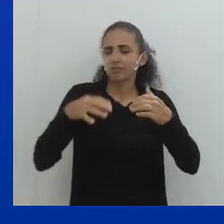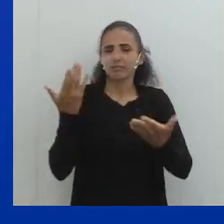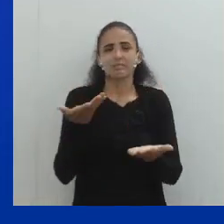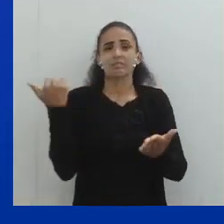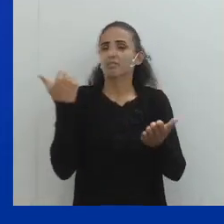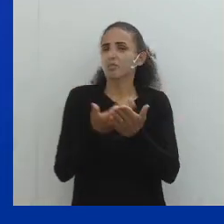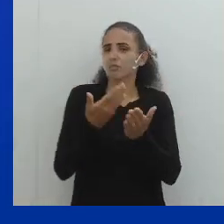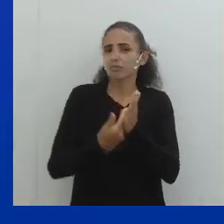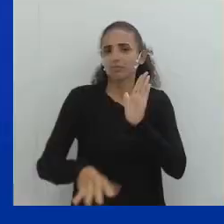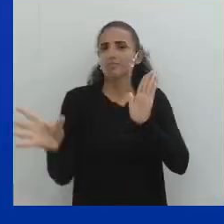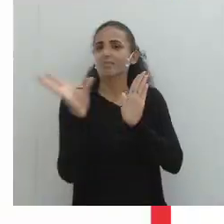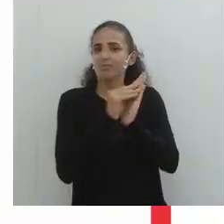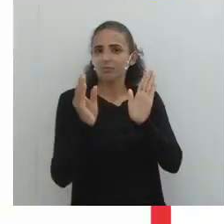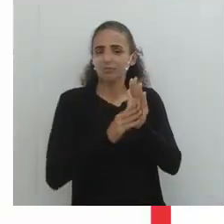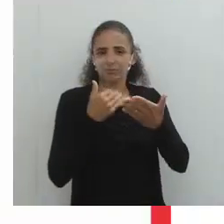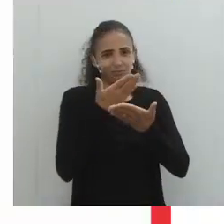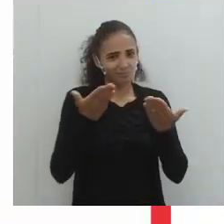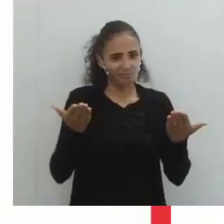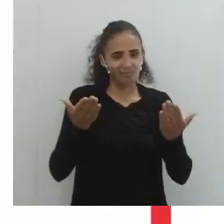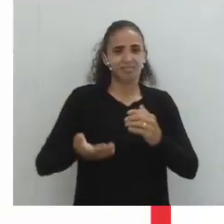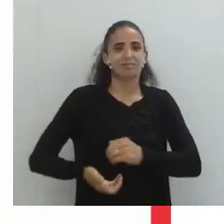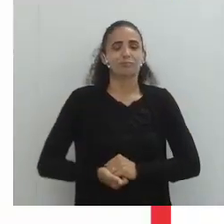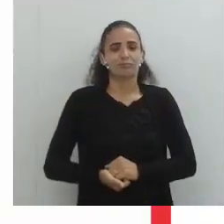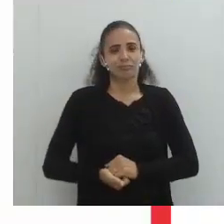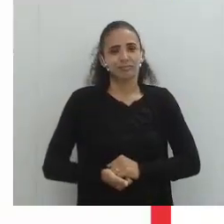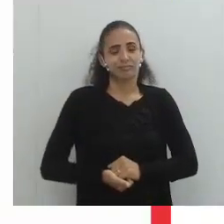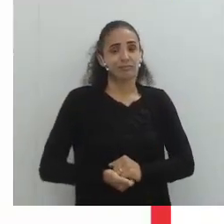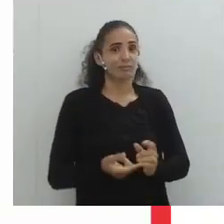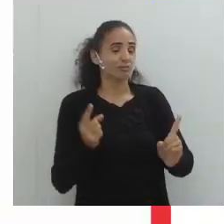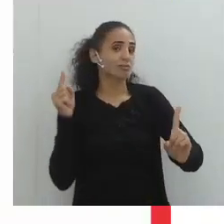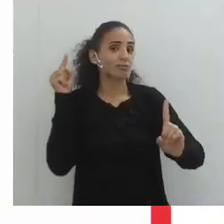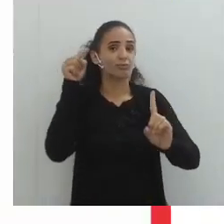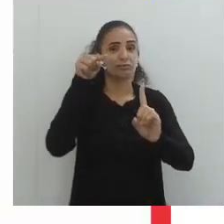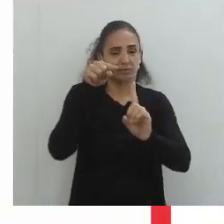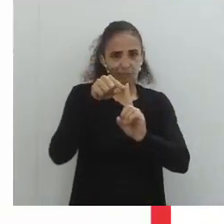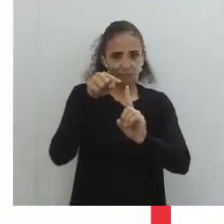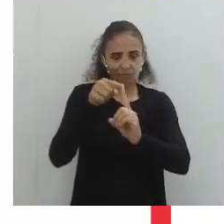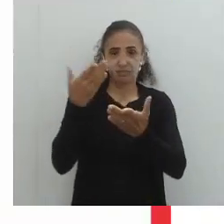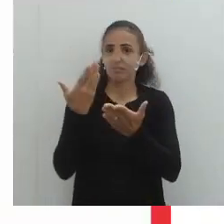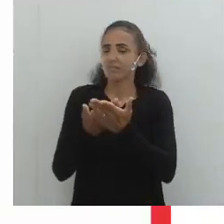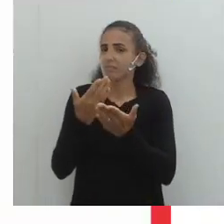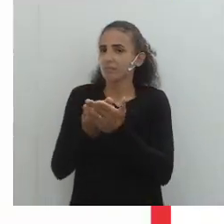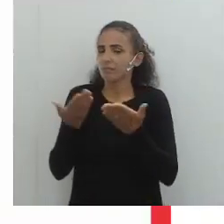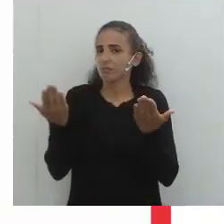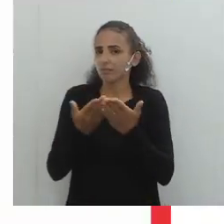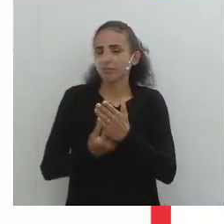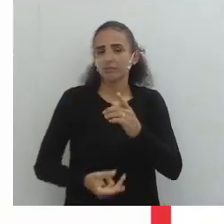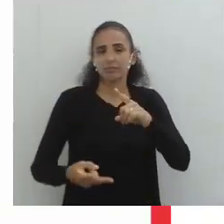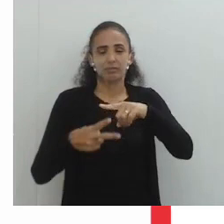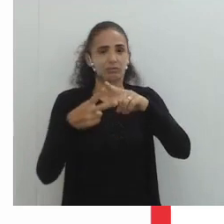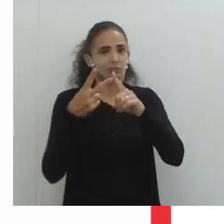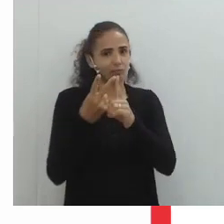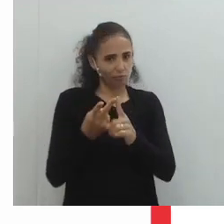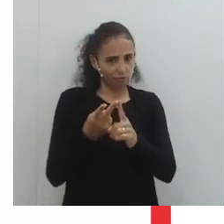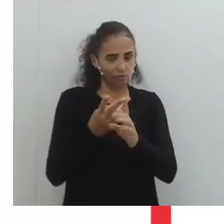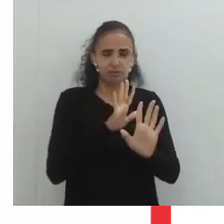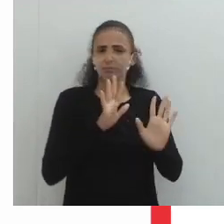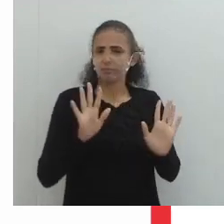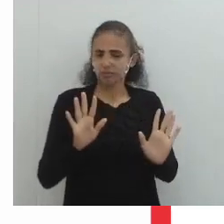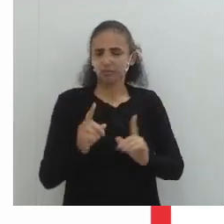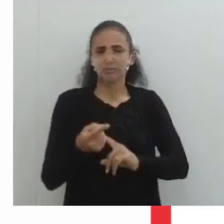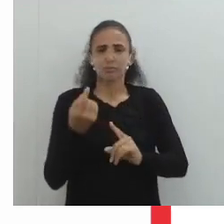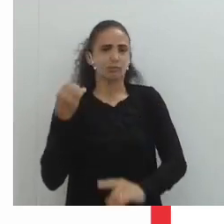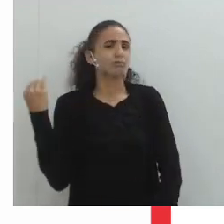sobre esses contextos. O objetivo da aula de hoje a gente tem dois. Eu coloquei só um aí, mas